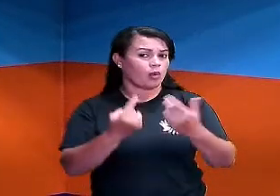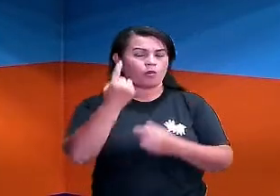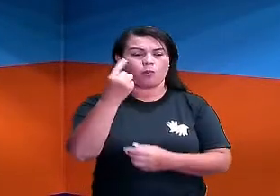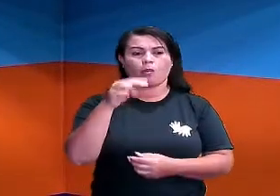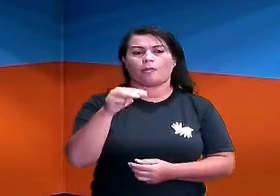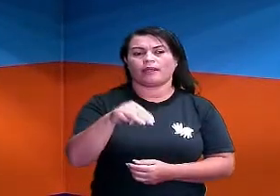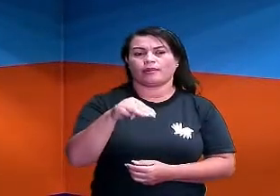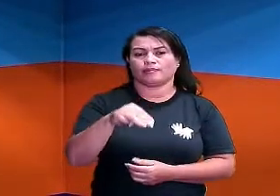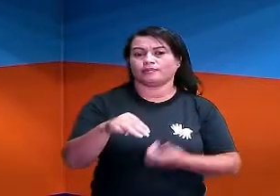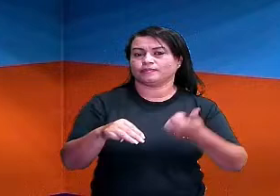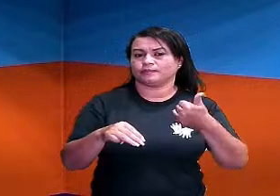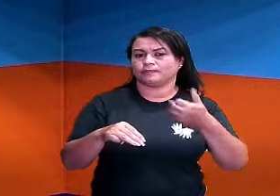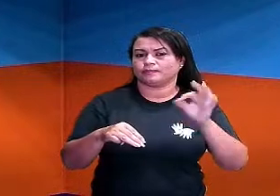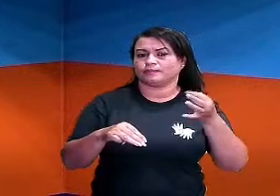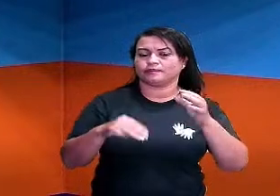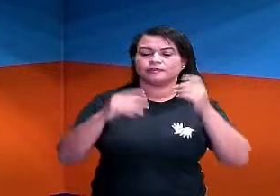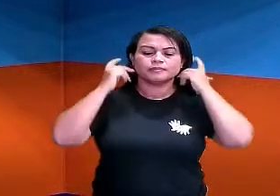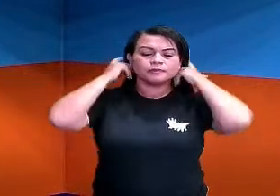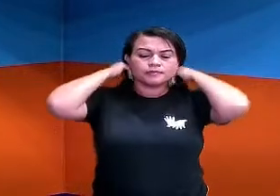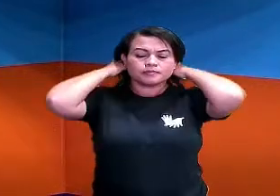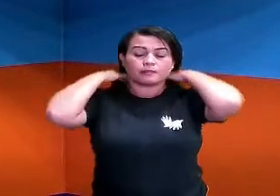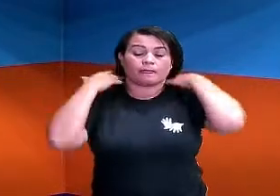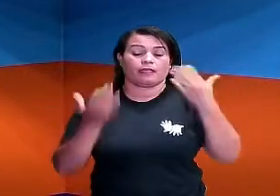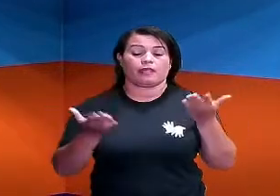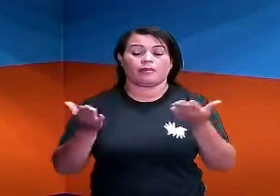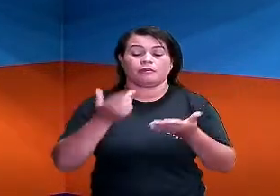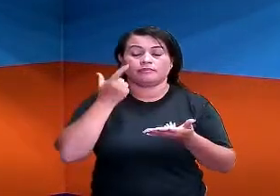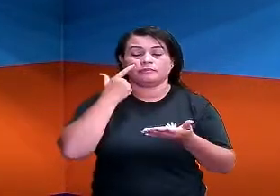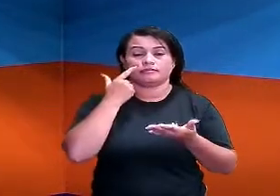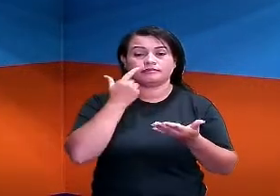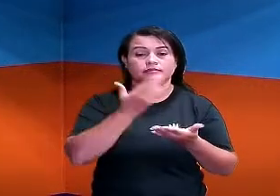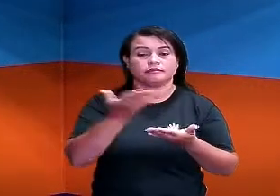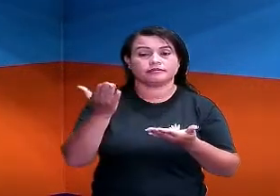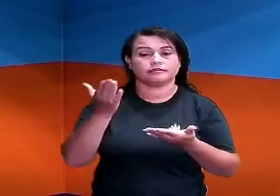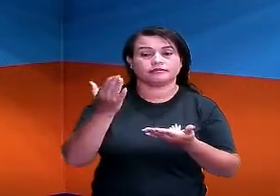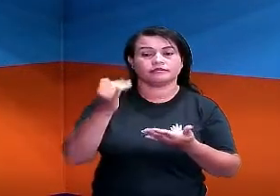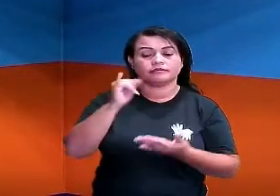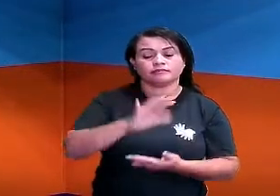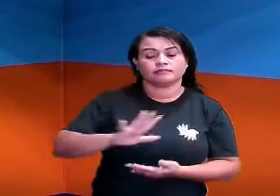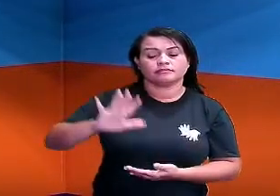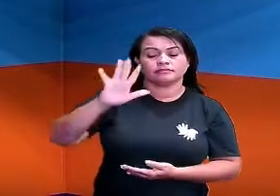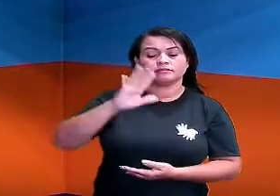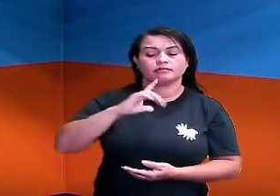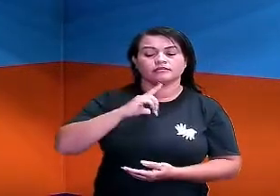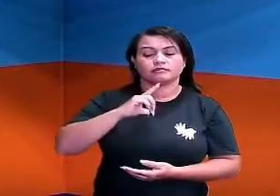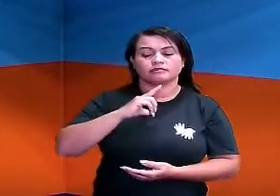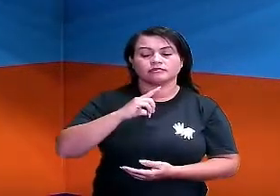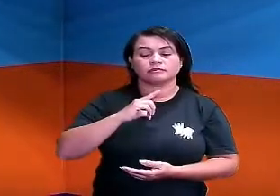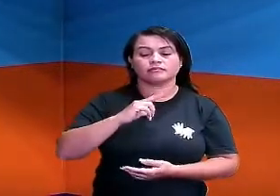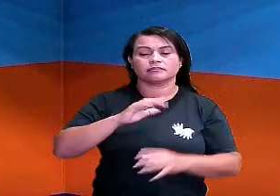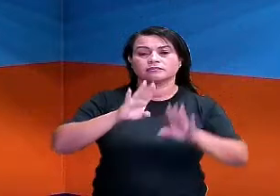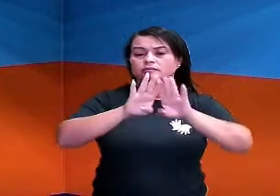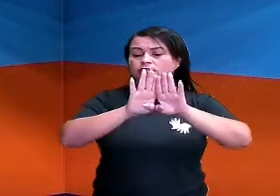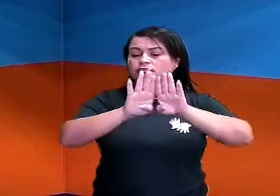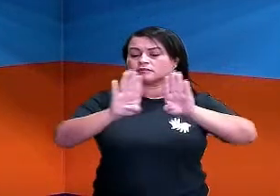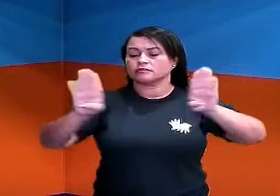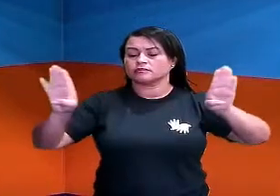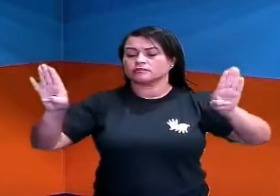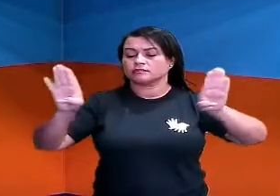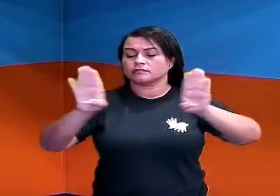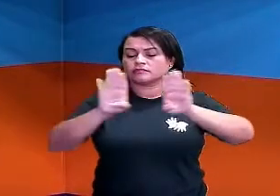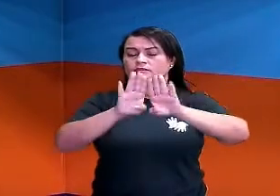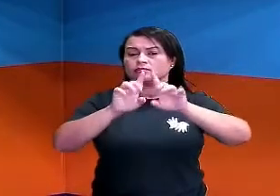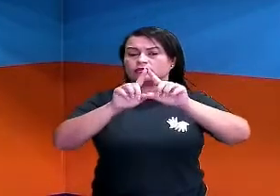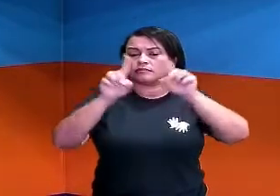metro, tá bom? Agora, preste atenção nessa cena aí. Eu tenho uma parede,